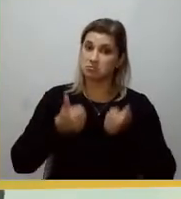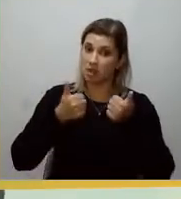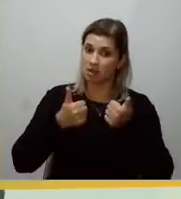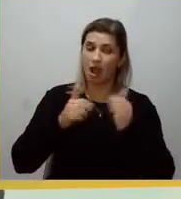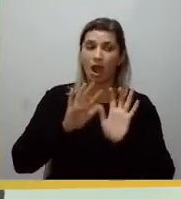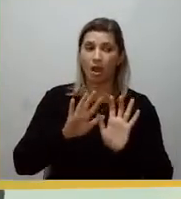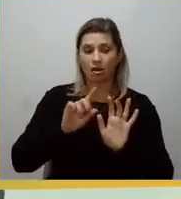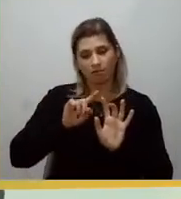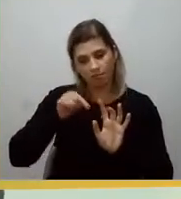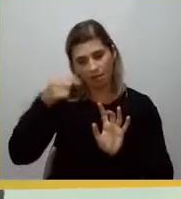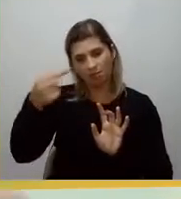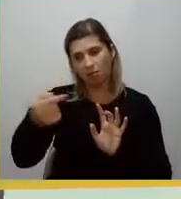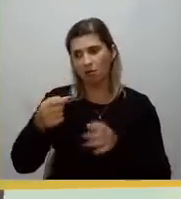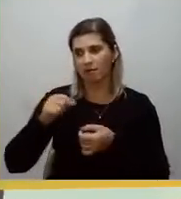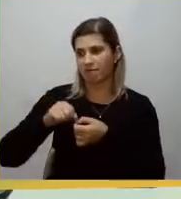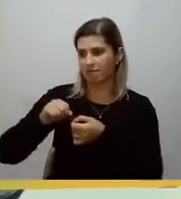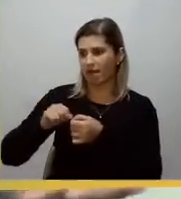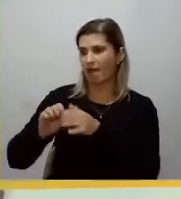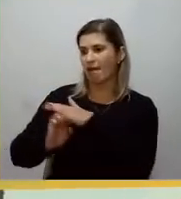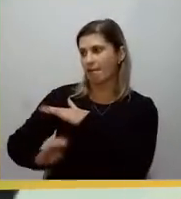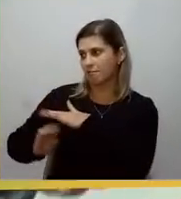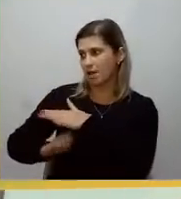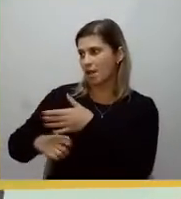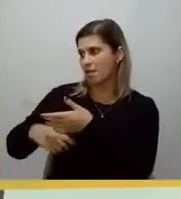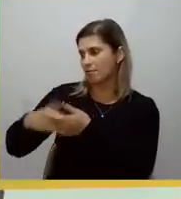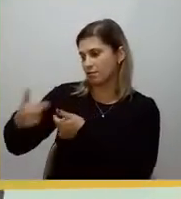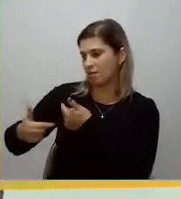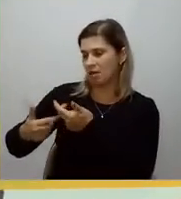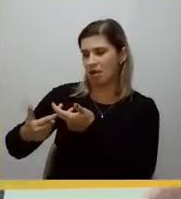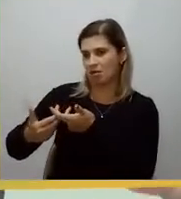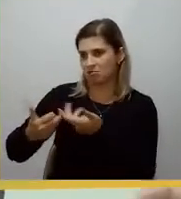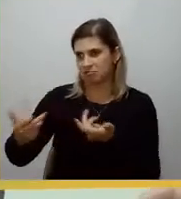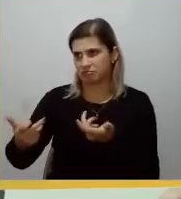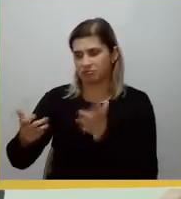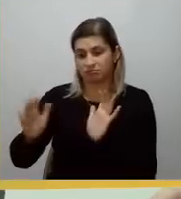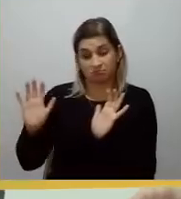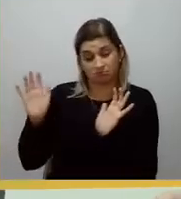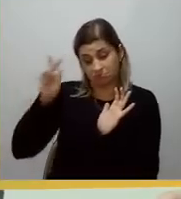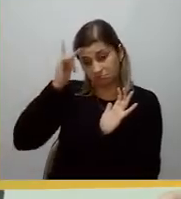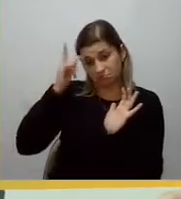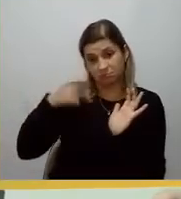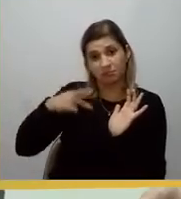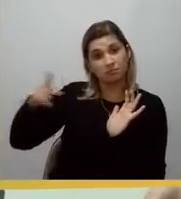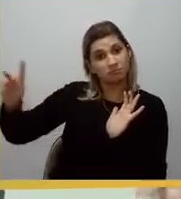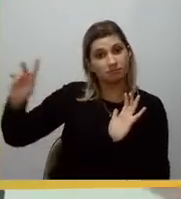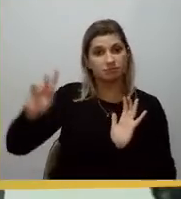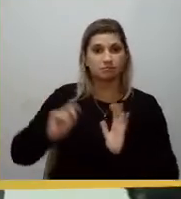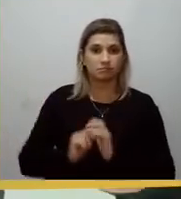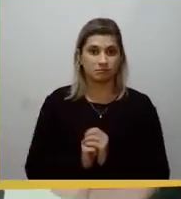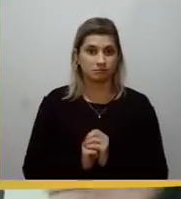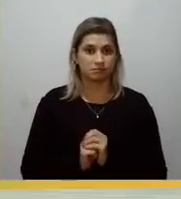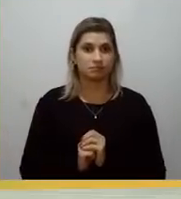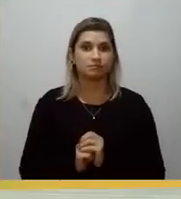o cara vai lá, faz uma empresa, presta serviço, aí cada um cuida da sua vida e responde pelos seus atos.